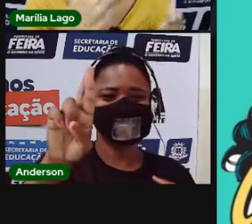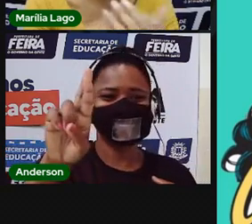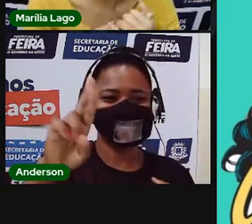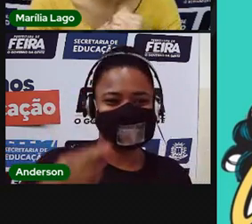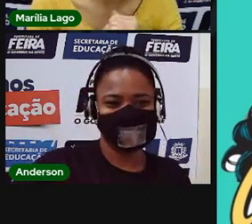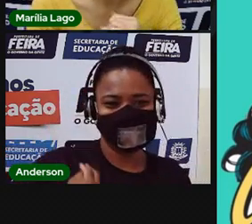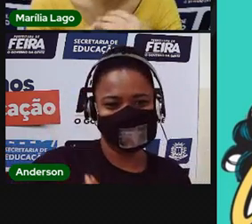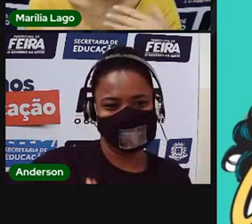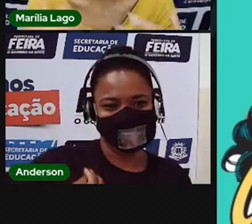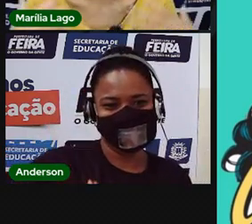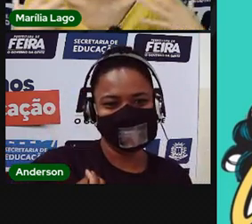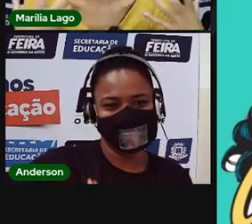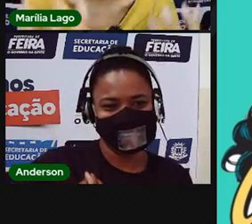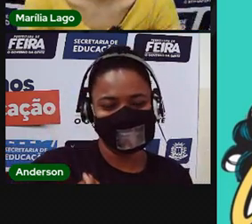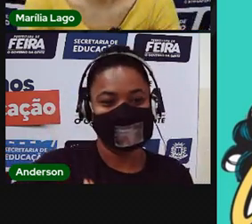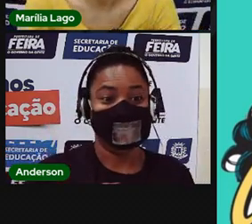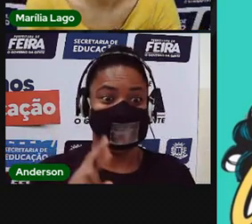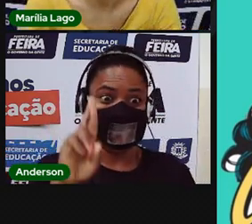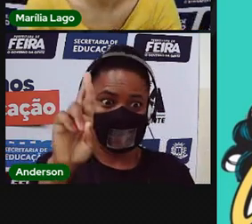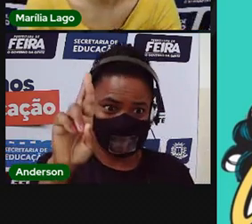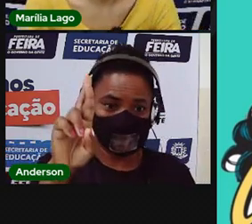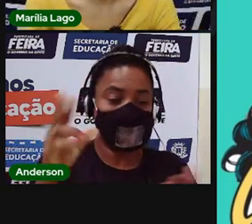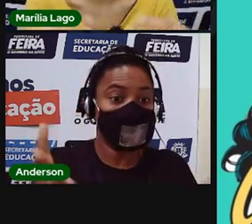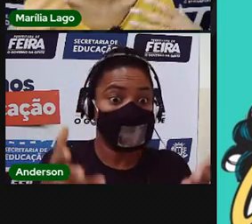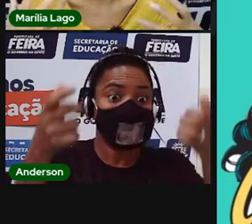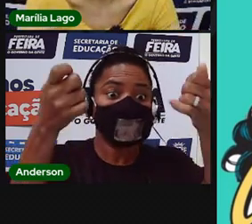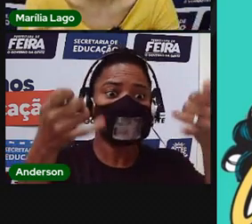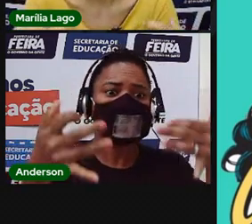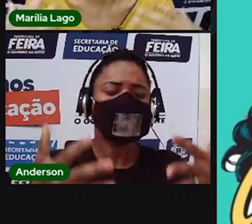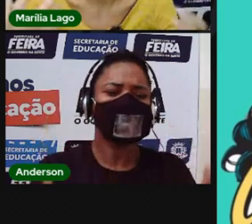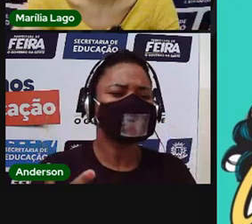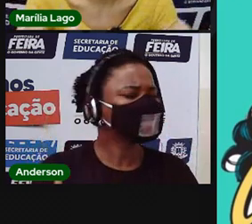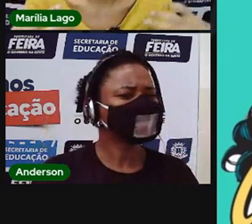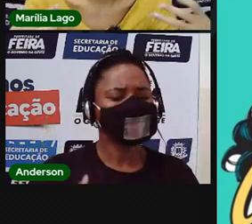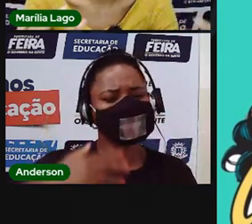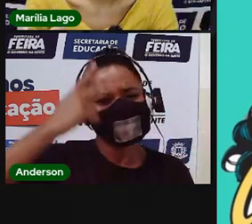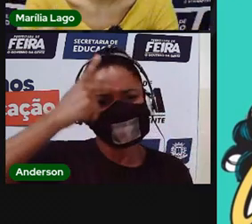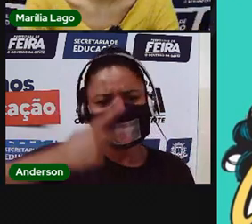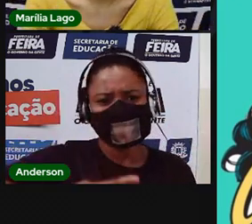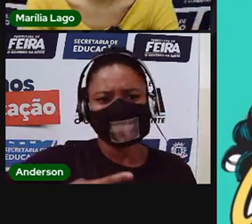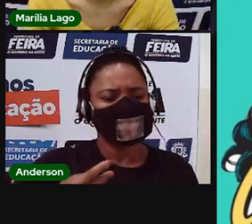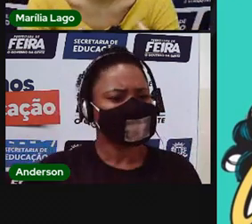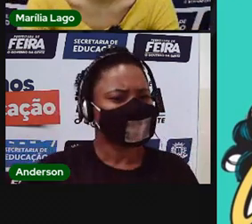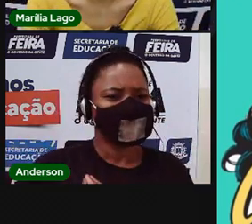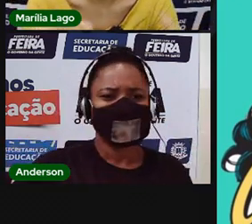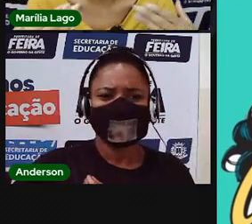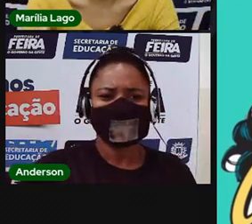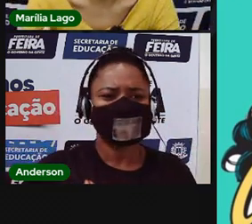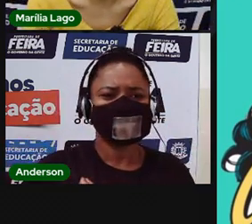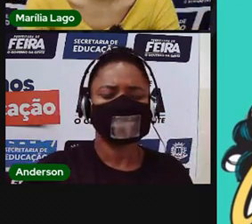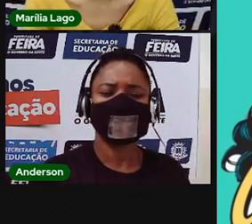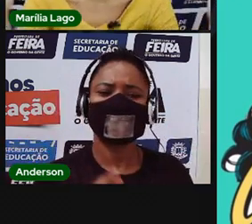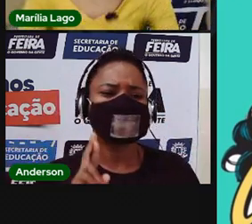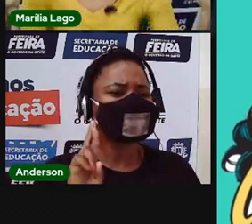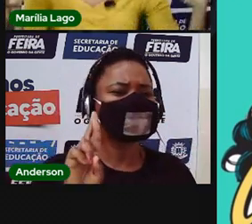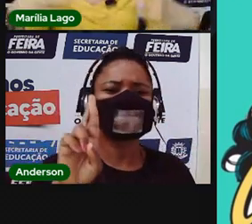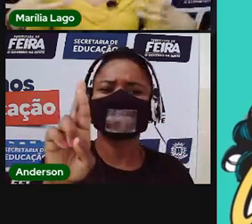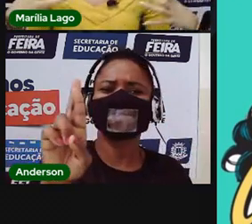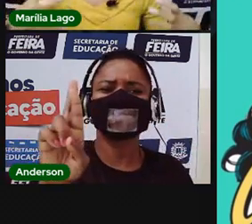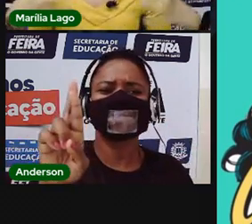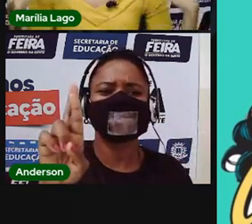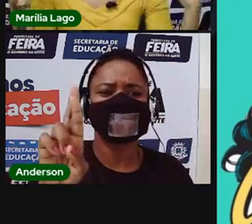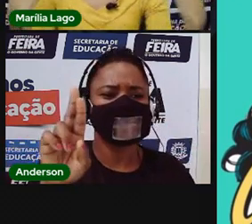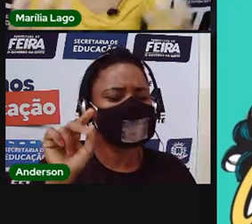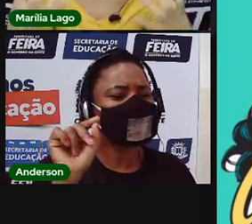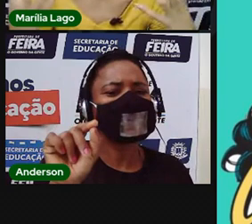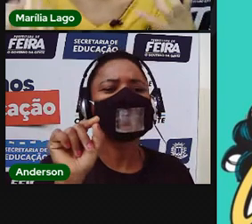o significado de ser uma protagonista, né? É você ter o controle da sua vida, ajustar o rumo e